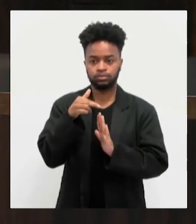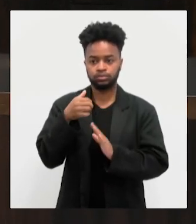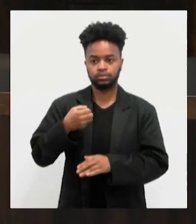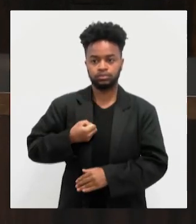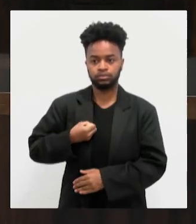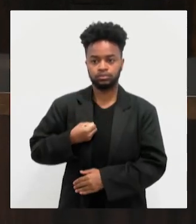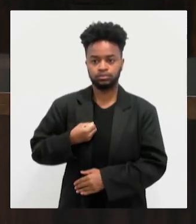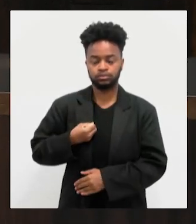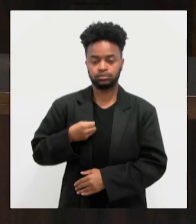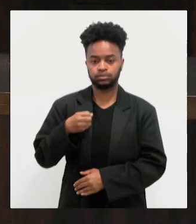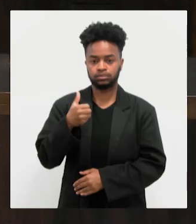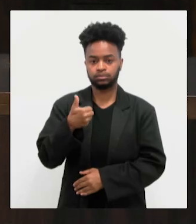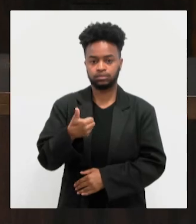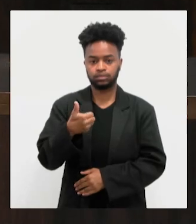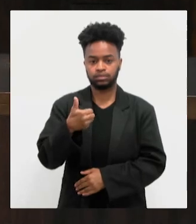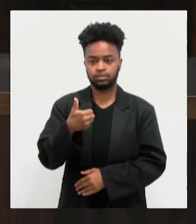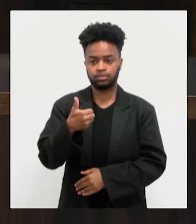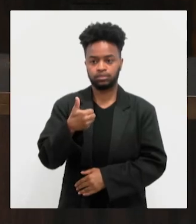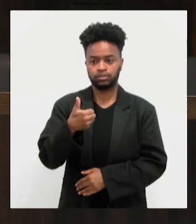número